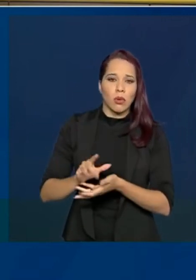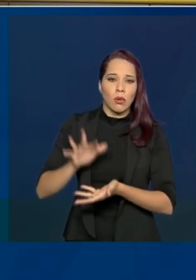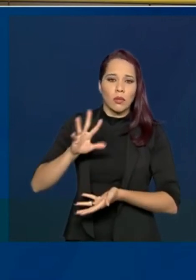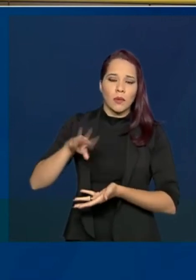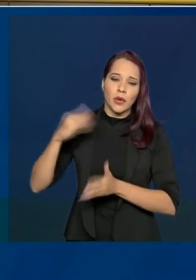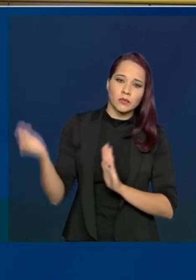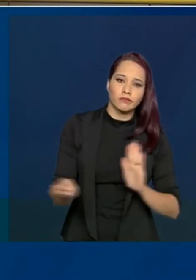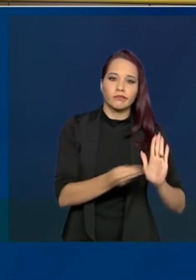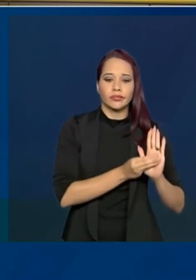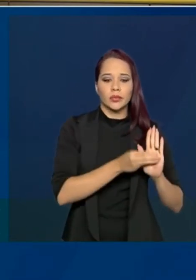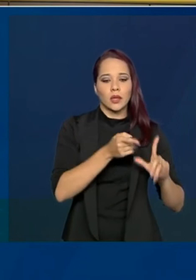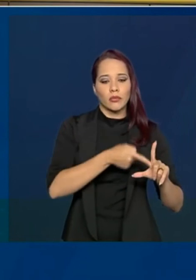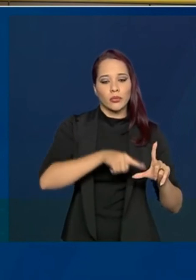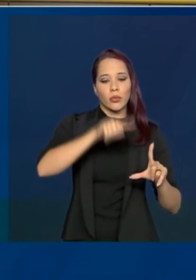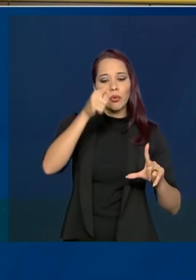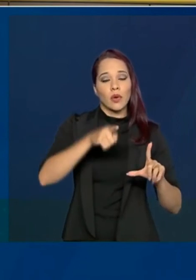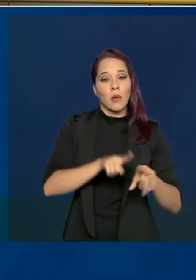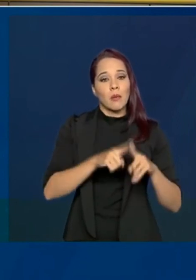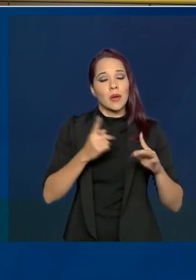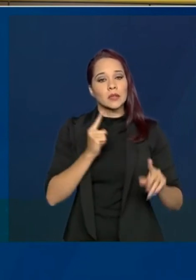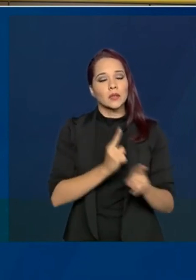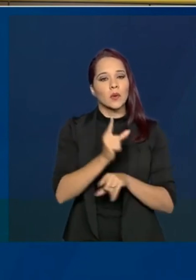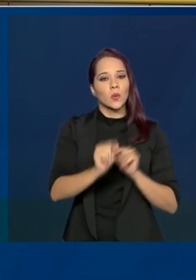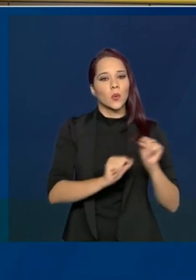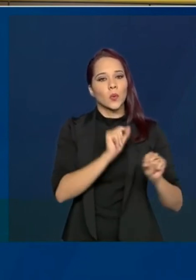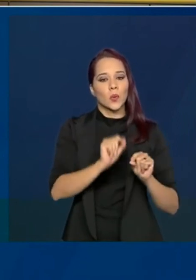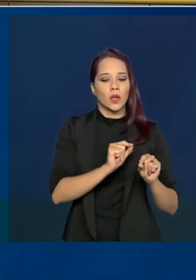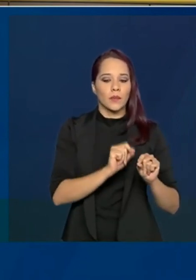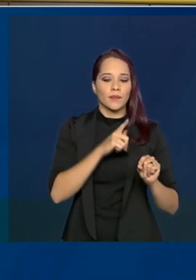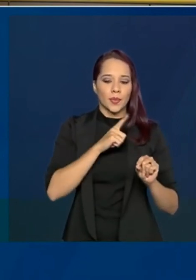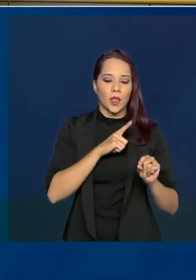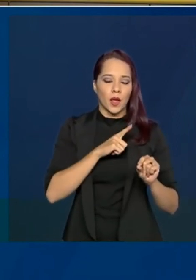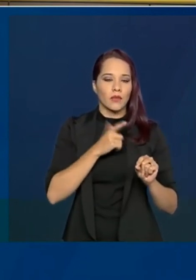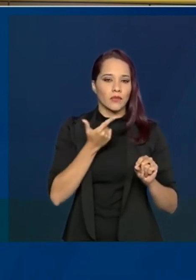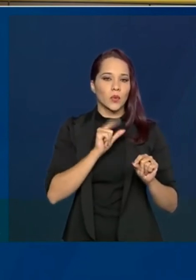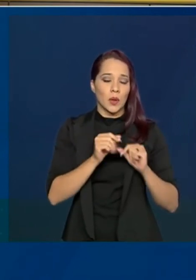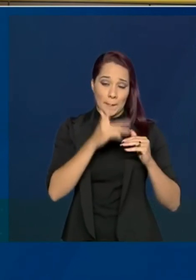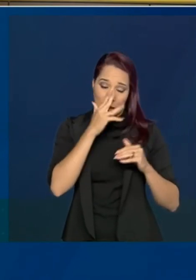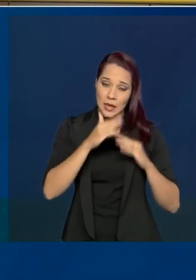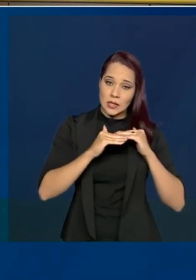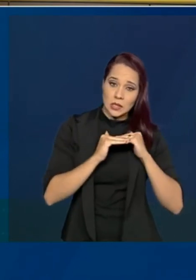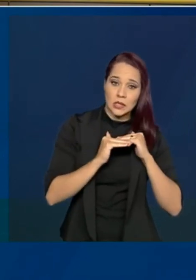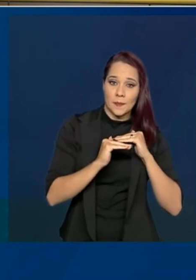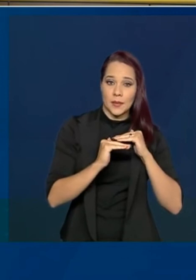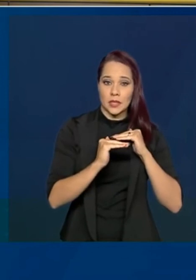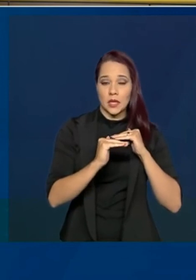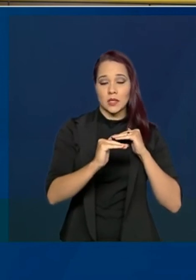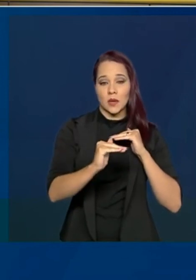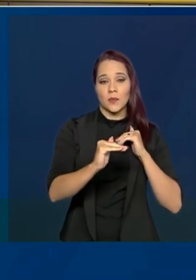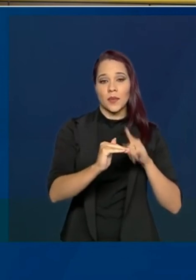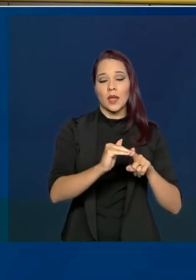essa curva, mas o que a gente identifica realmente é uma tendência de estabilização, a